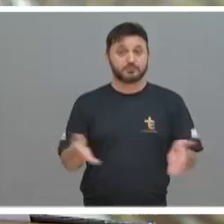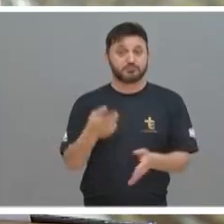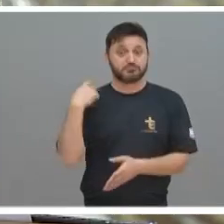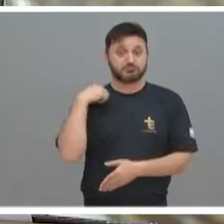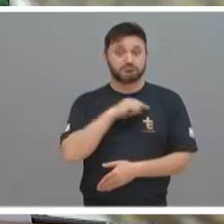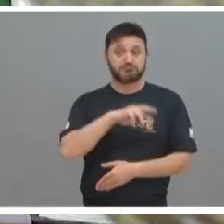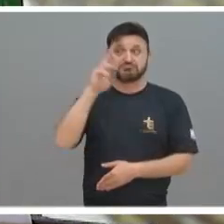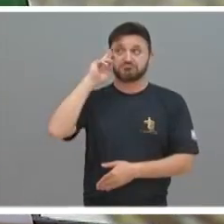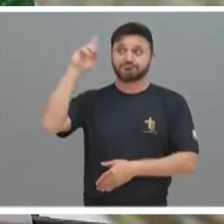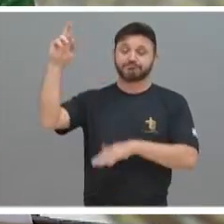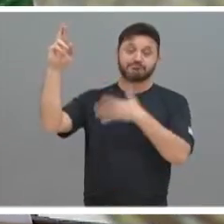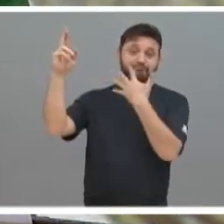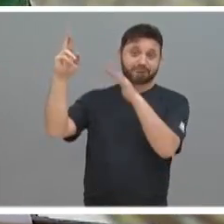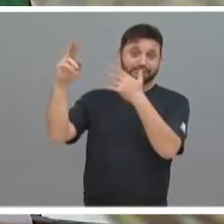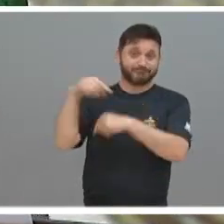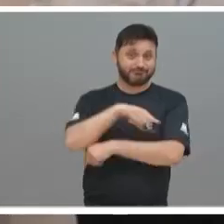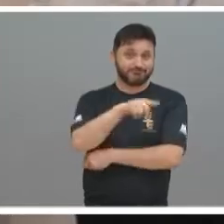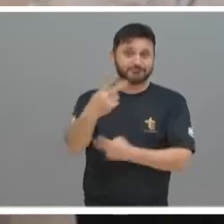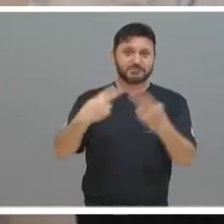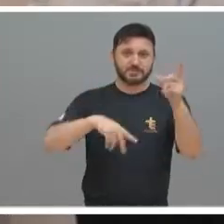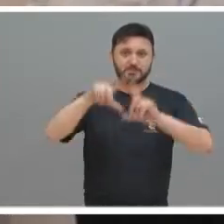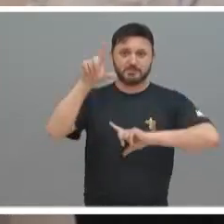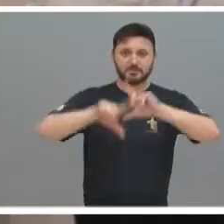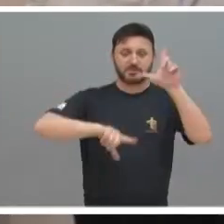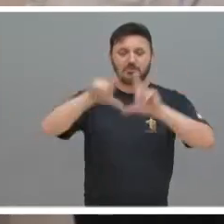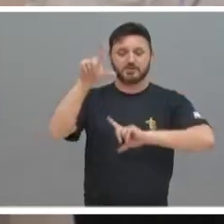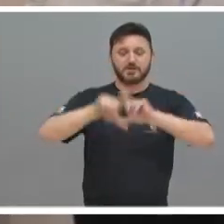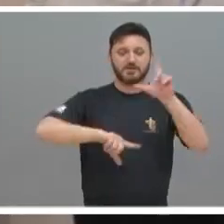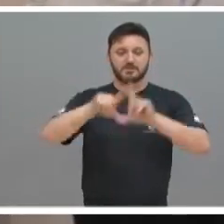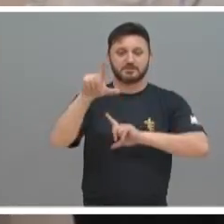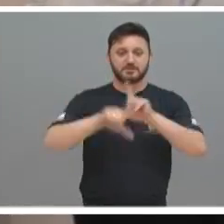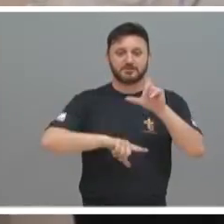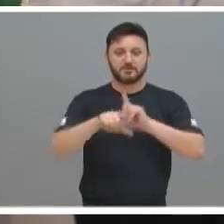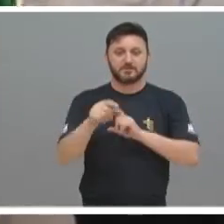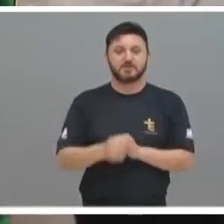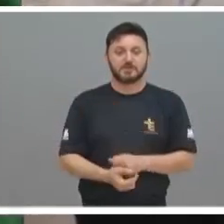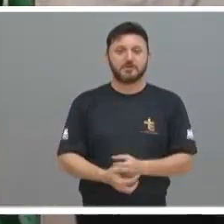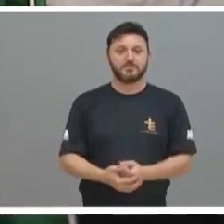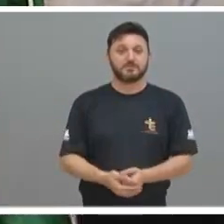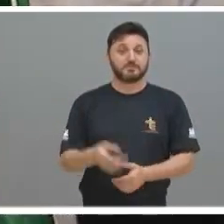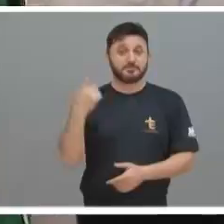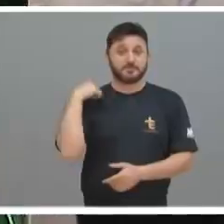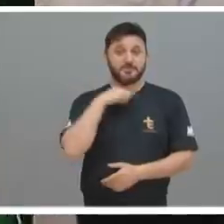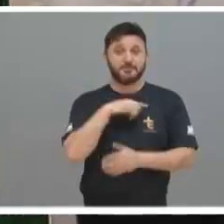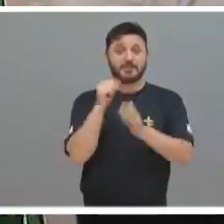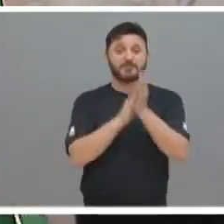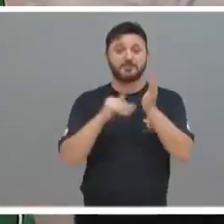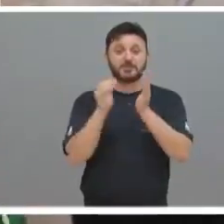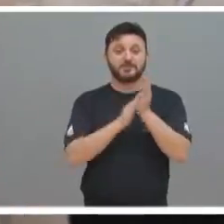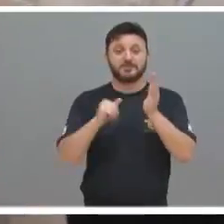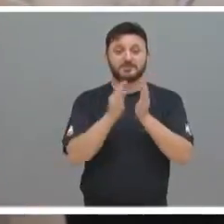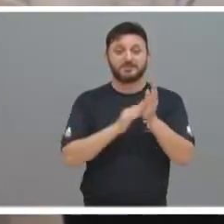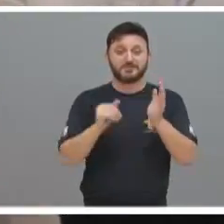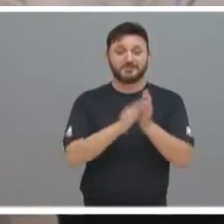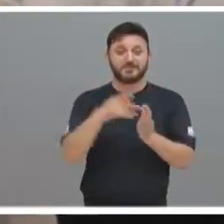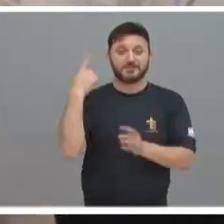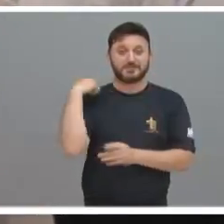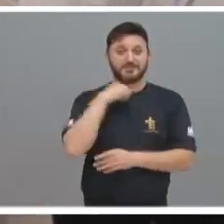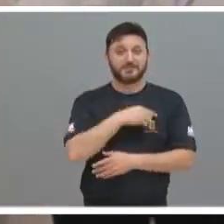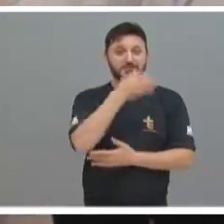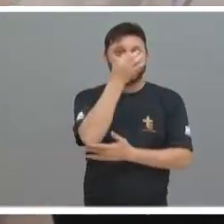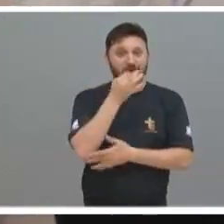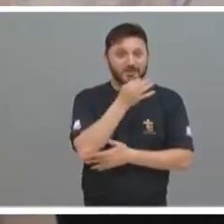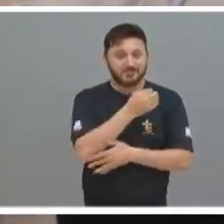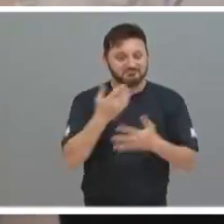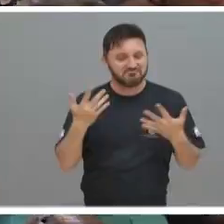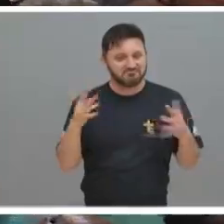no Senhor. A você que está em casa, a você que está aqui, nós vamos louvar o Senhor e exaltá-lo na Eucaristia.